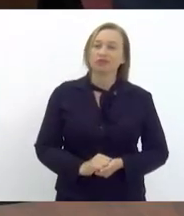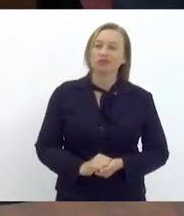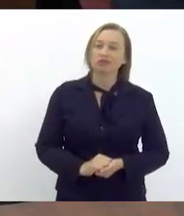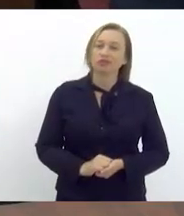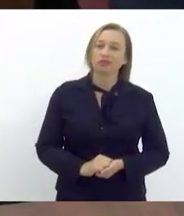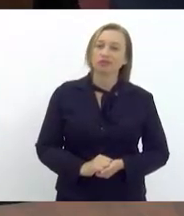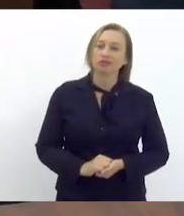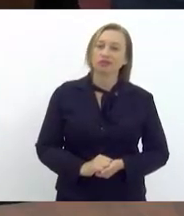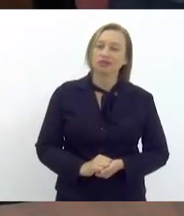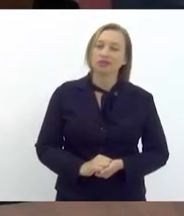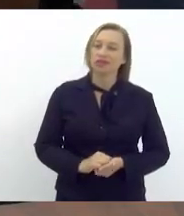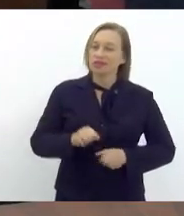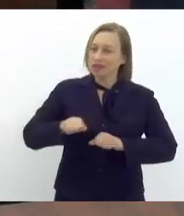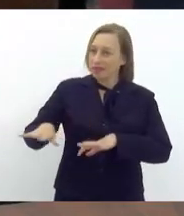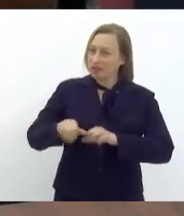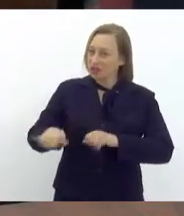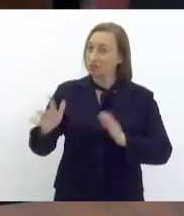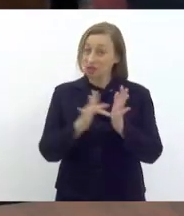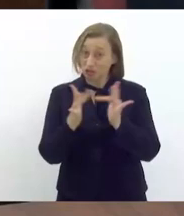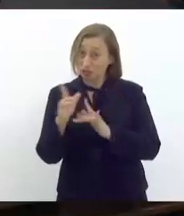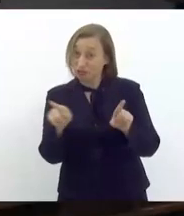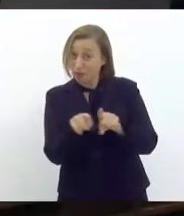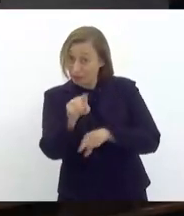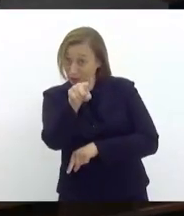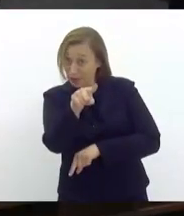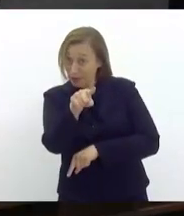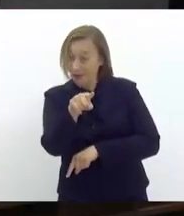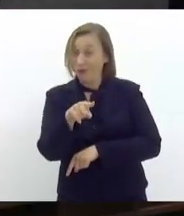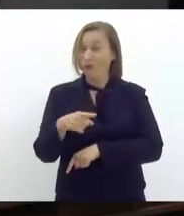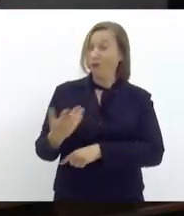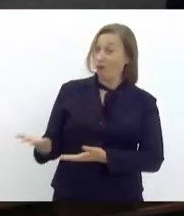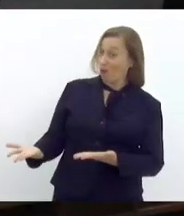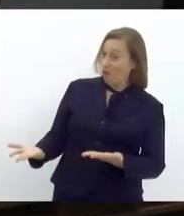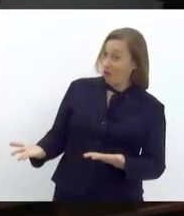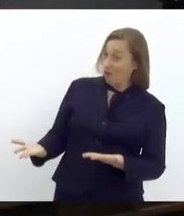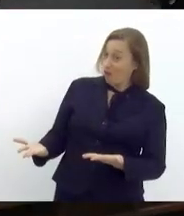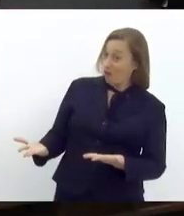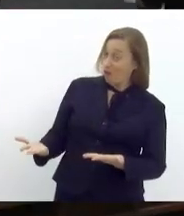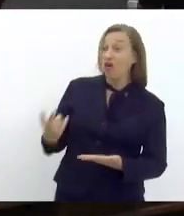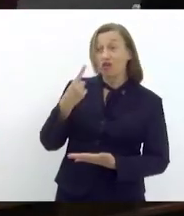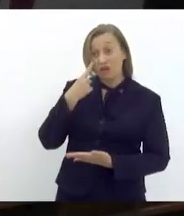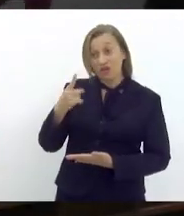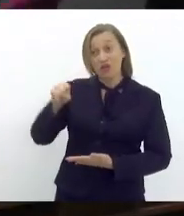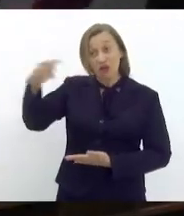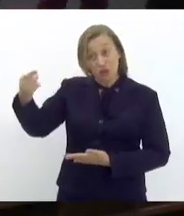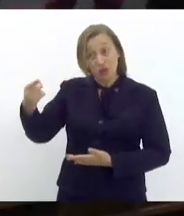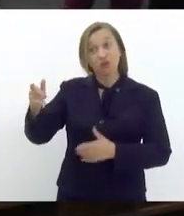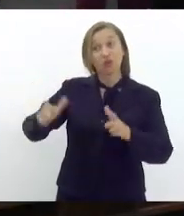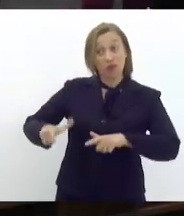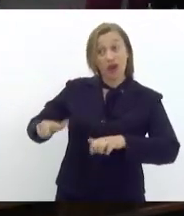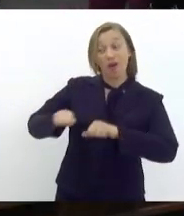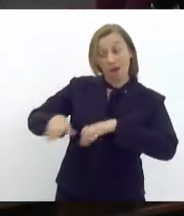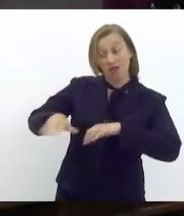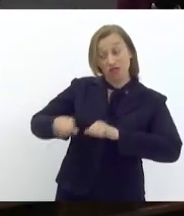você está marchando para Jesus também eu já vi você em outra marcha